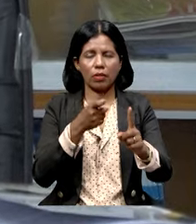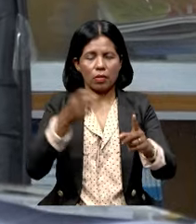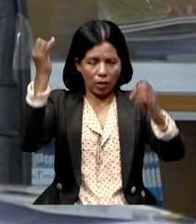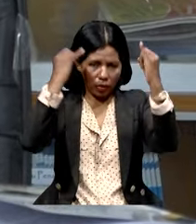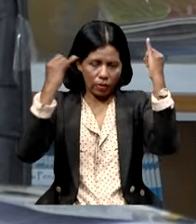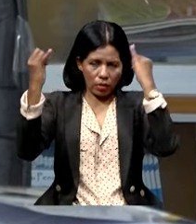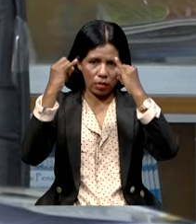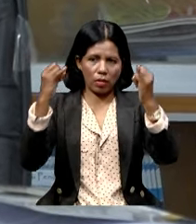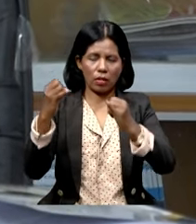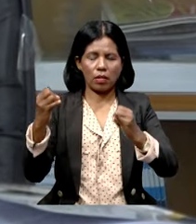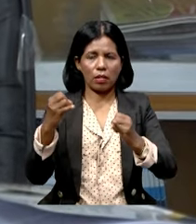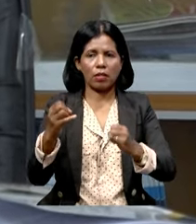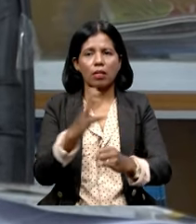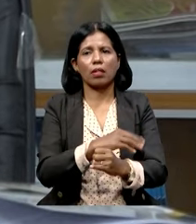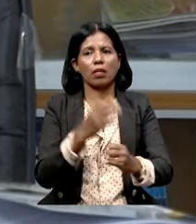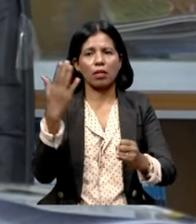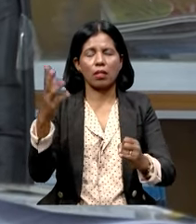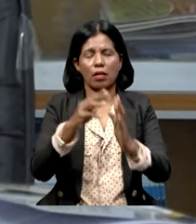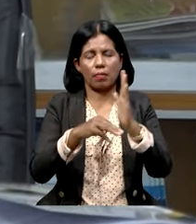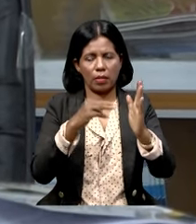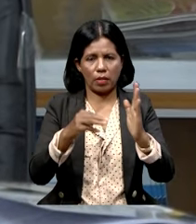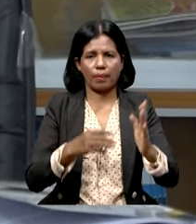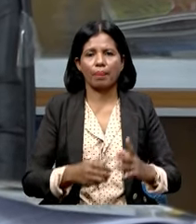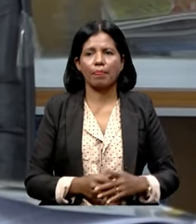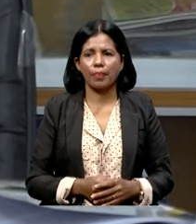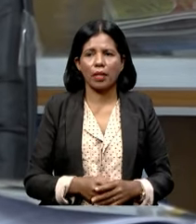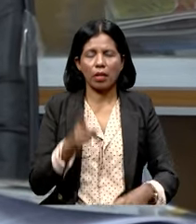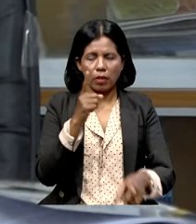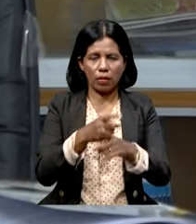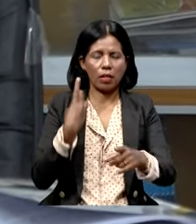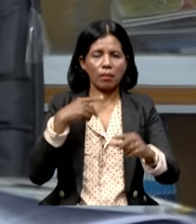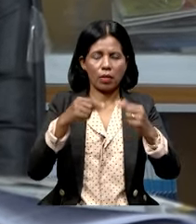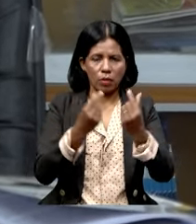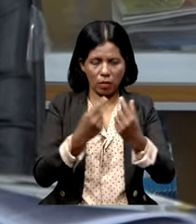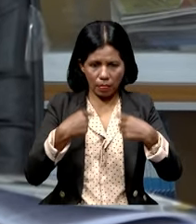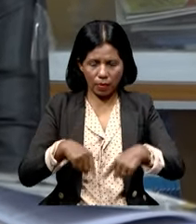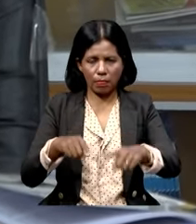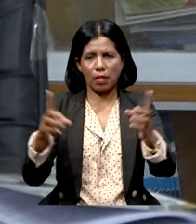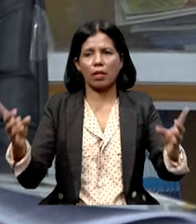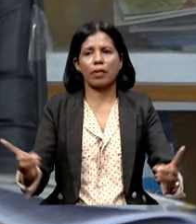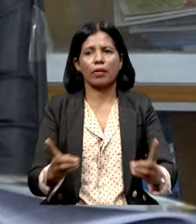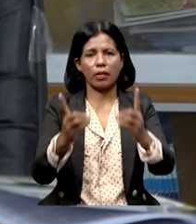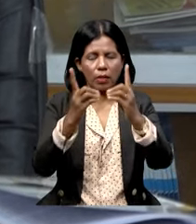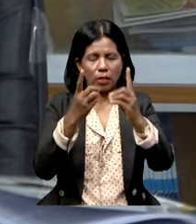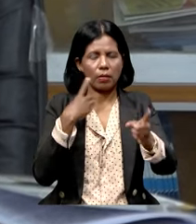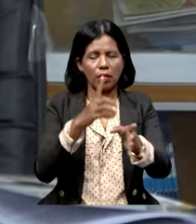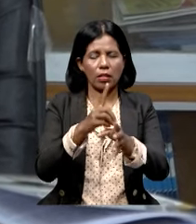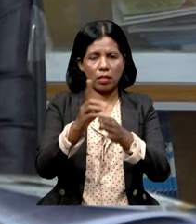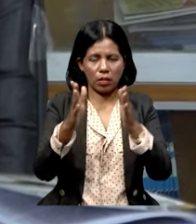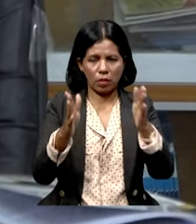neve maca espalha e a média. Então, los de unia minha equipa ba, a soro minha dirigente na rua